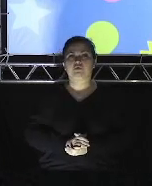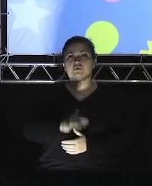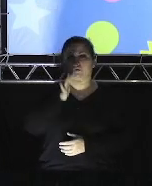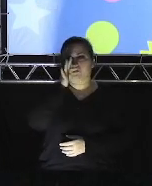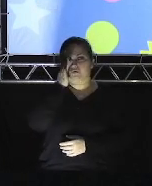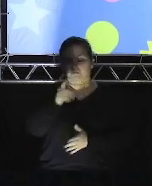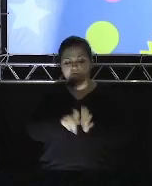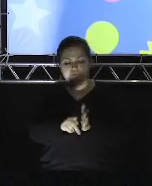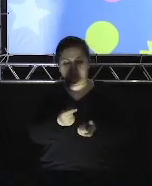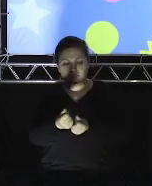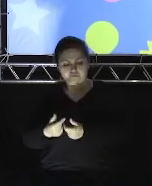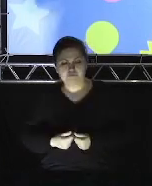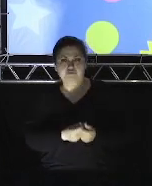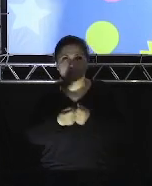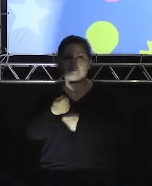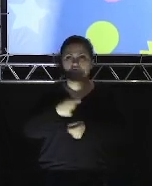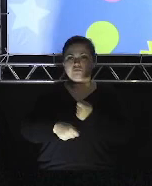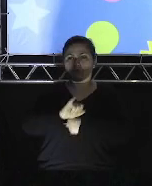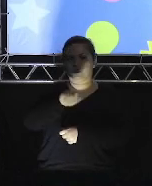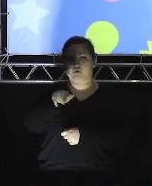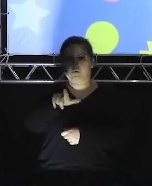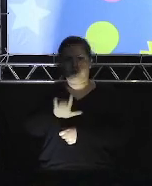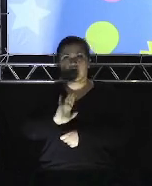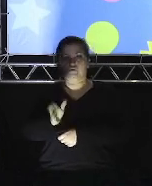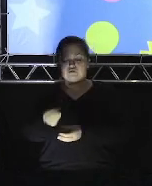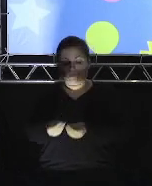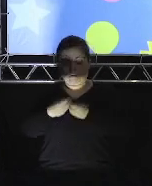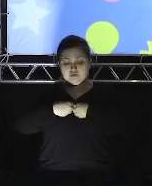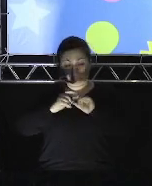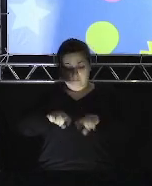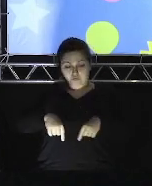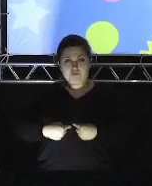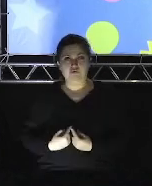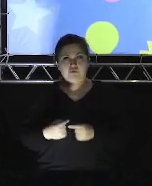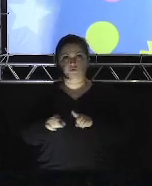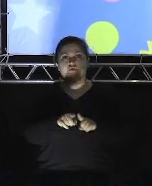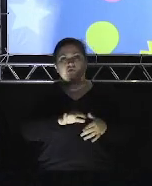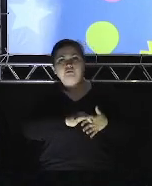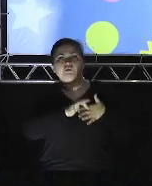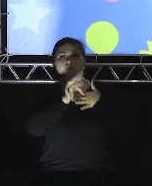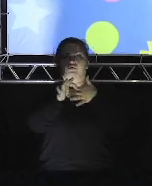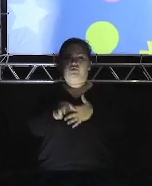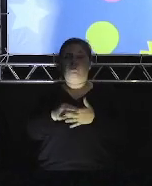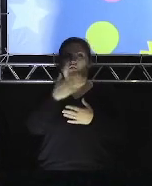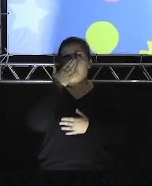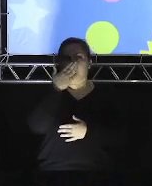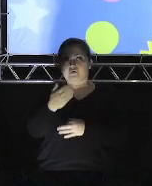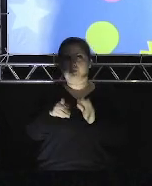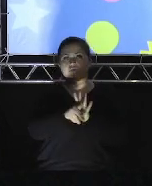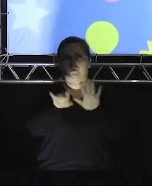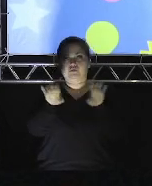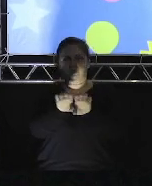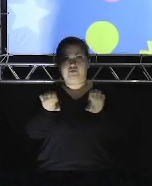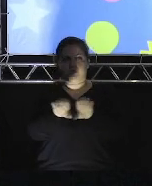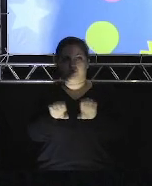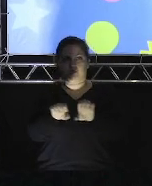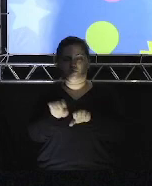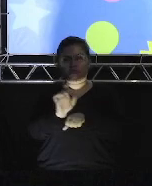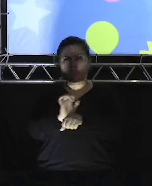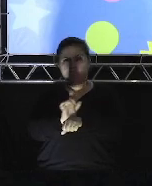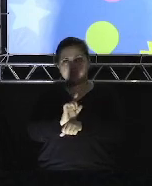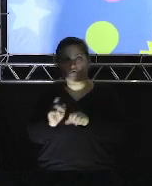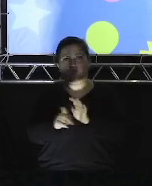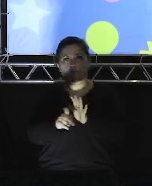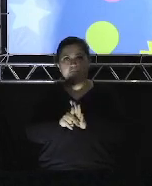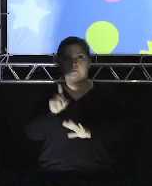financeira. Em julho, já recebi também o desafio de liderar a frente de estruturação de gestão de portfólio